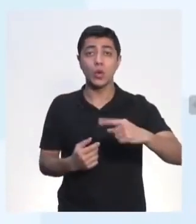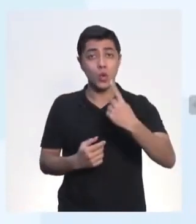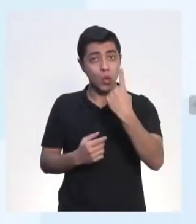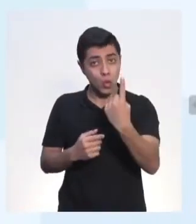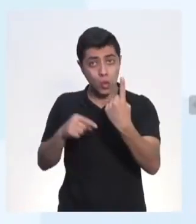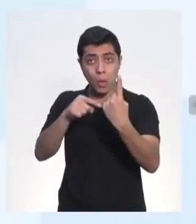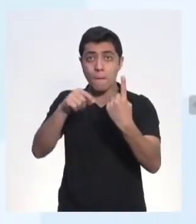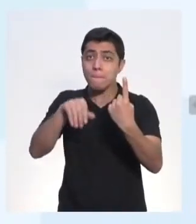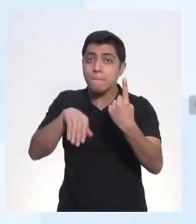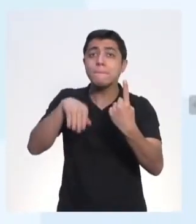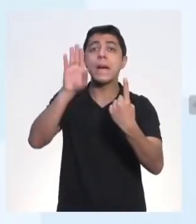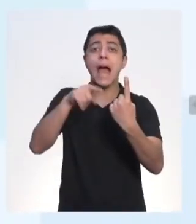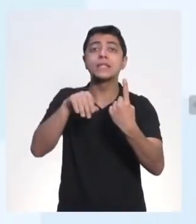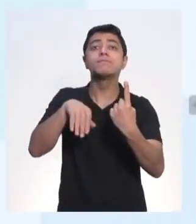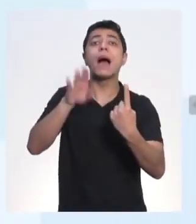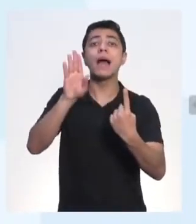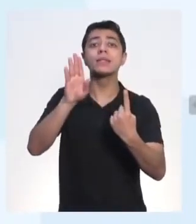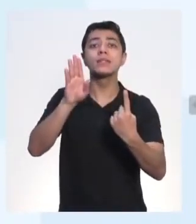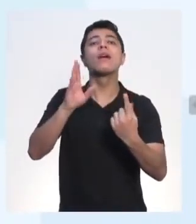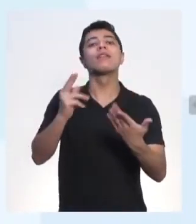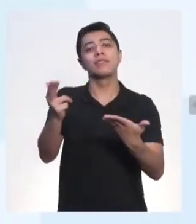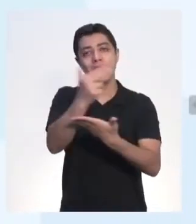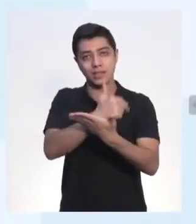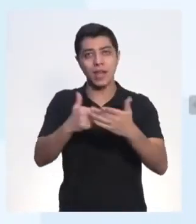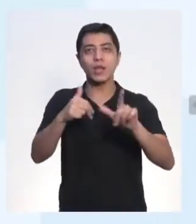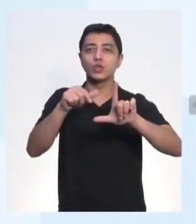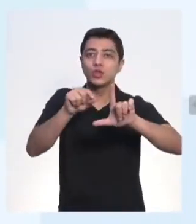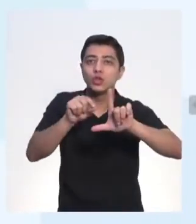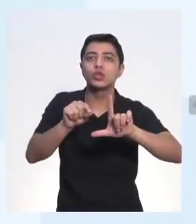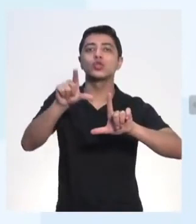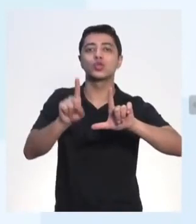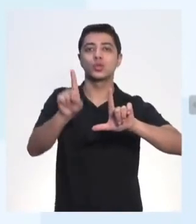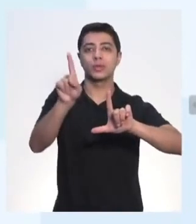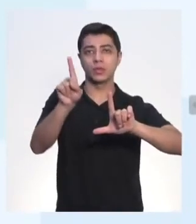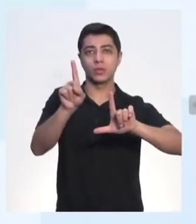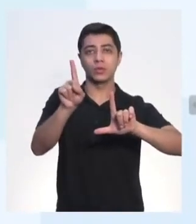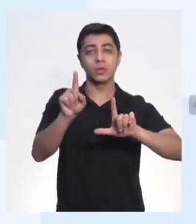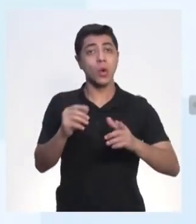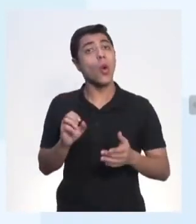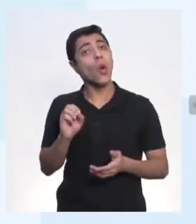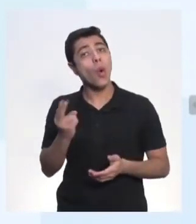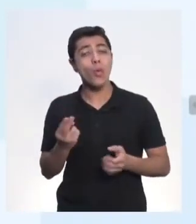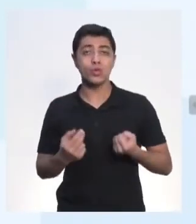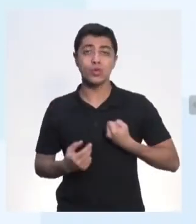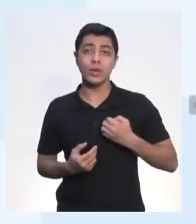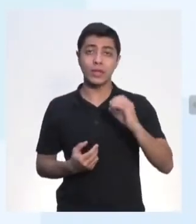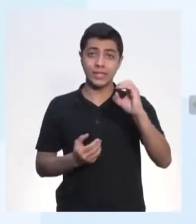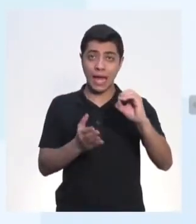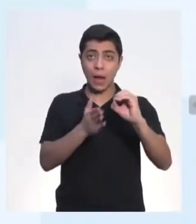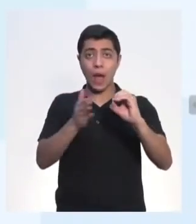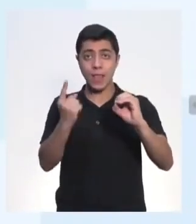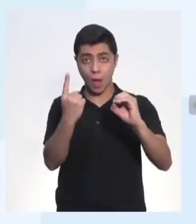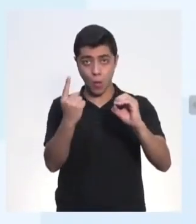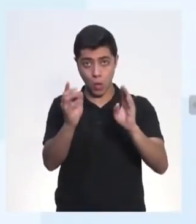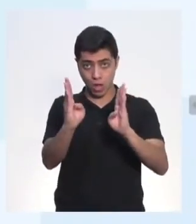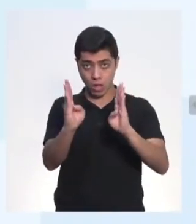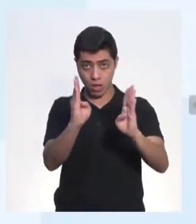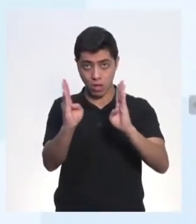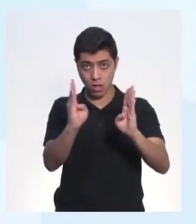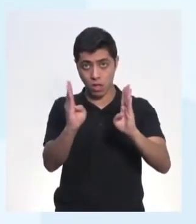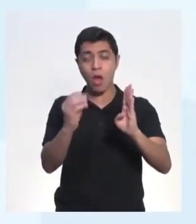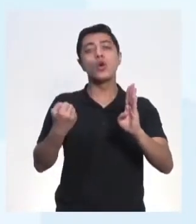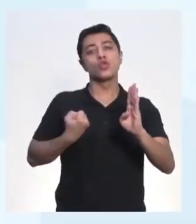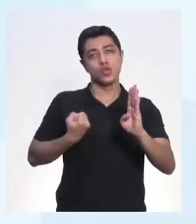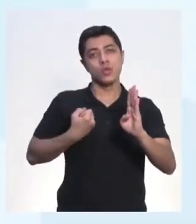um número entre 0 e 1, vai ser um gráfico descendo. Tá bom? Vamos então para a atividade. Ponha, por favor, atividade 1 na tela para eles